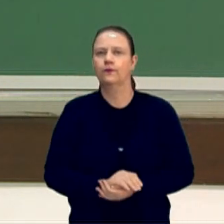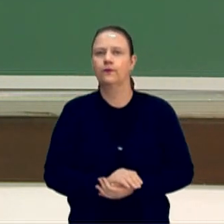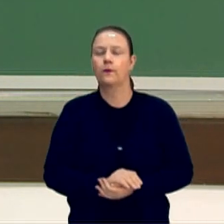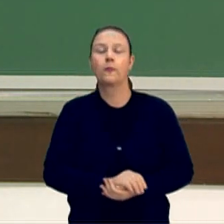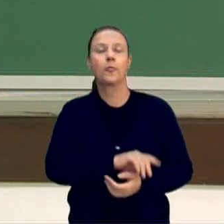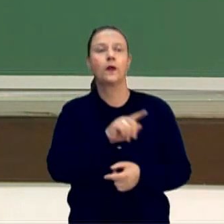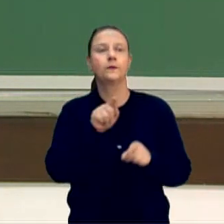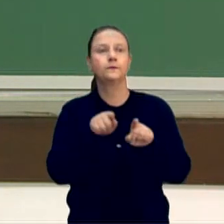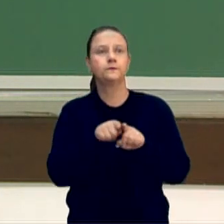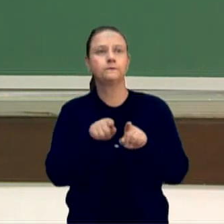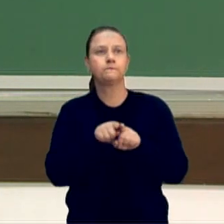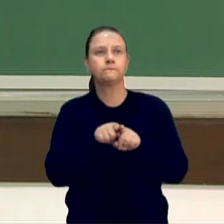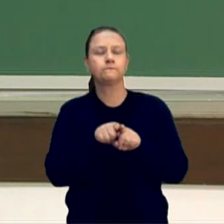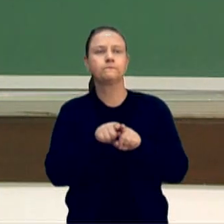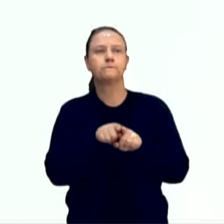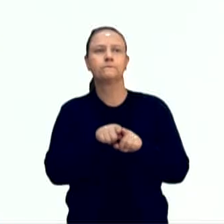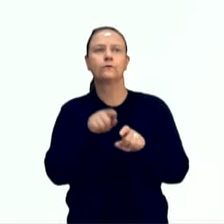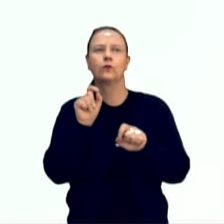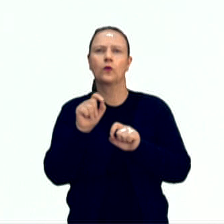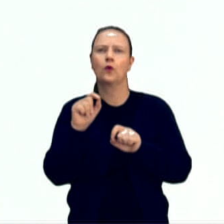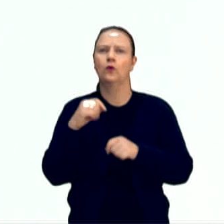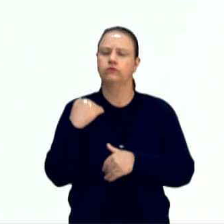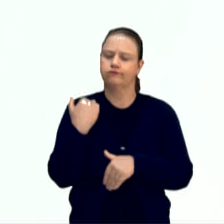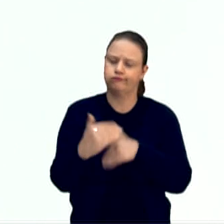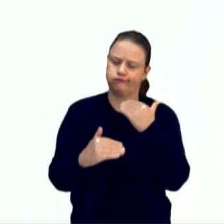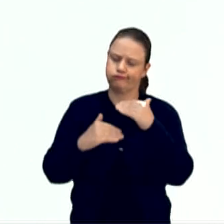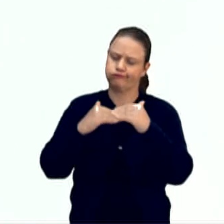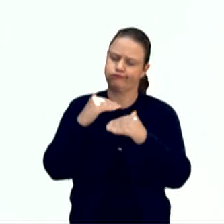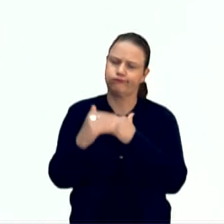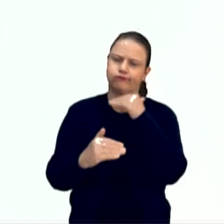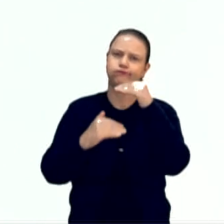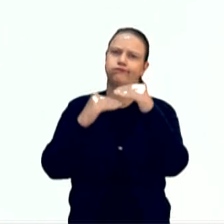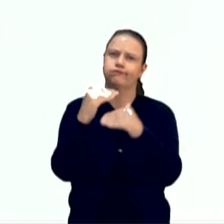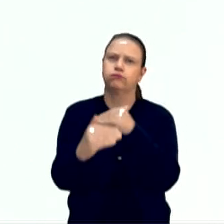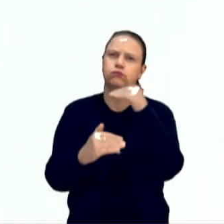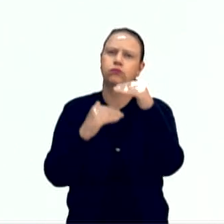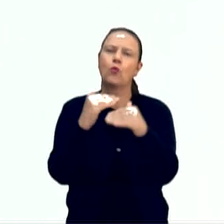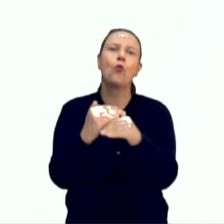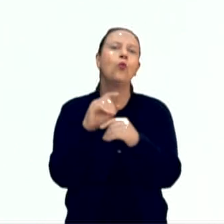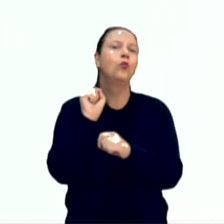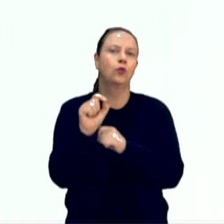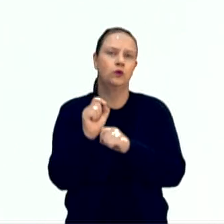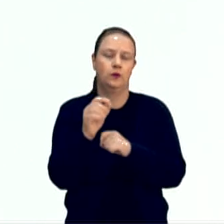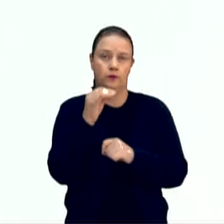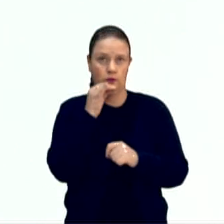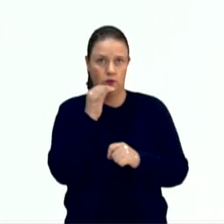anglo-saxônica. Também houve um processo de explosão demográfica. Enquanto